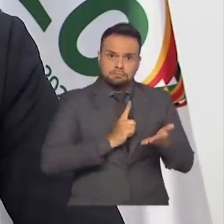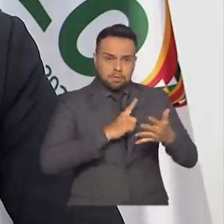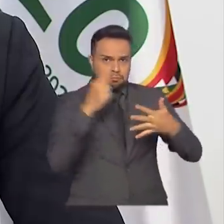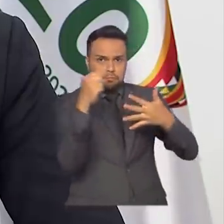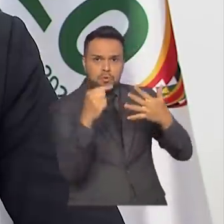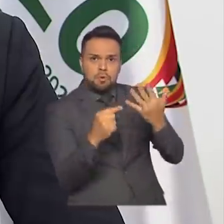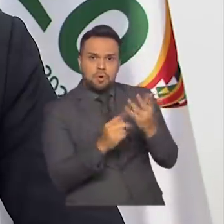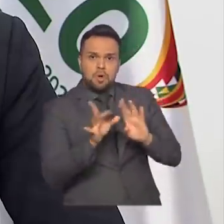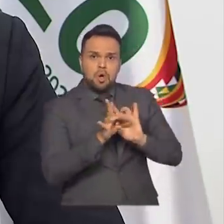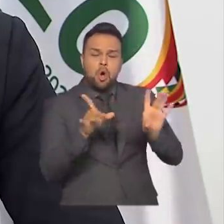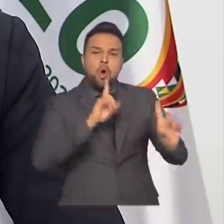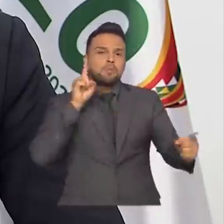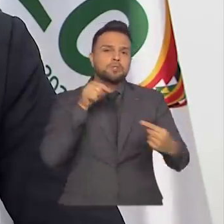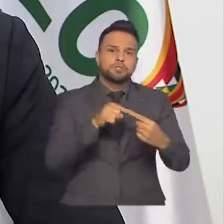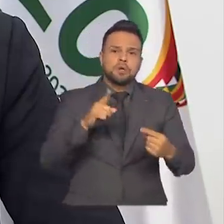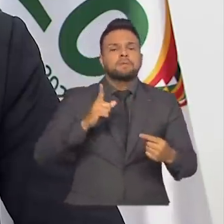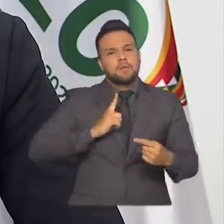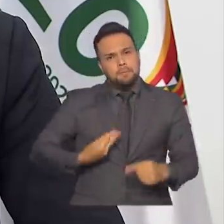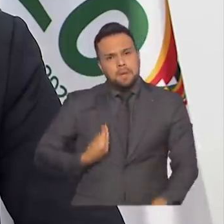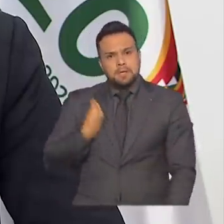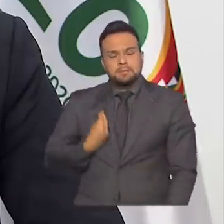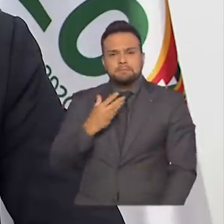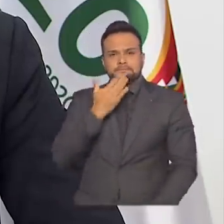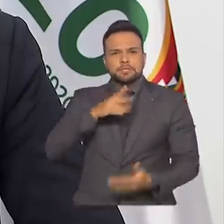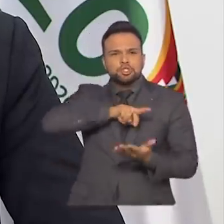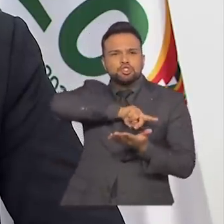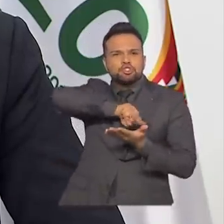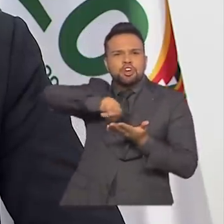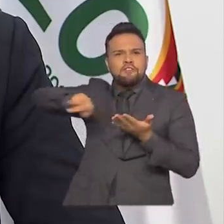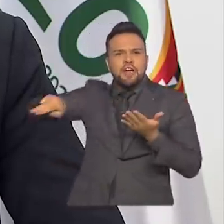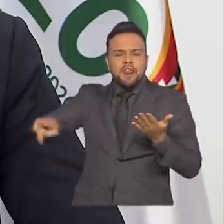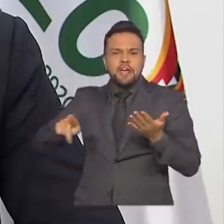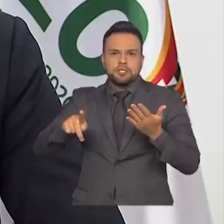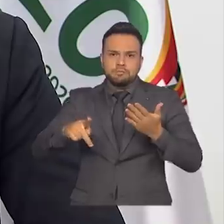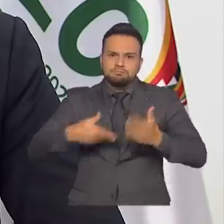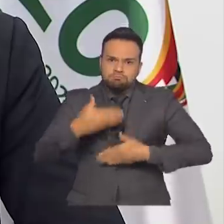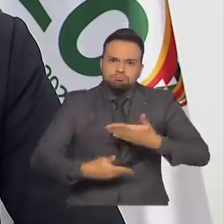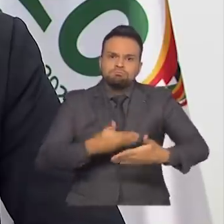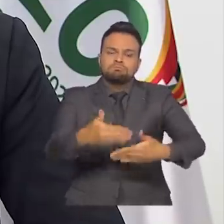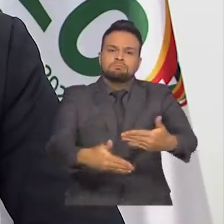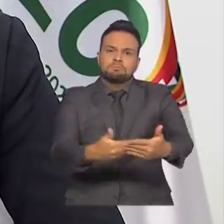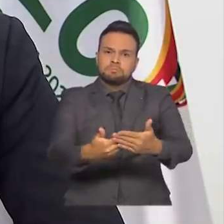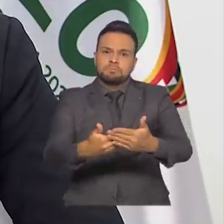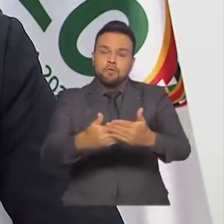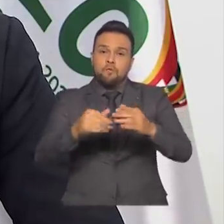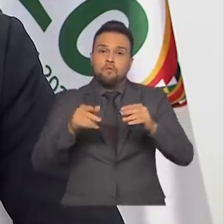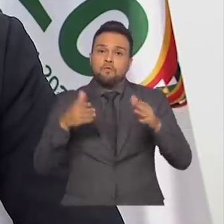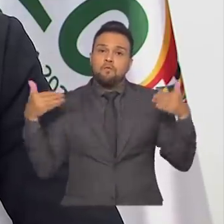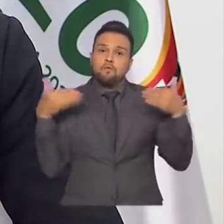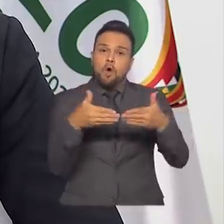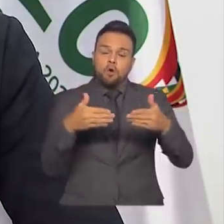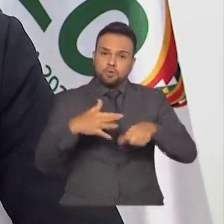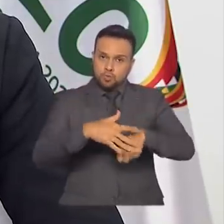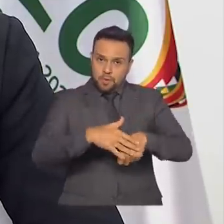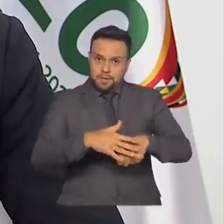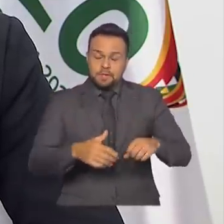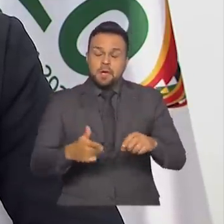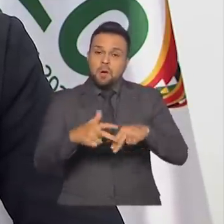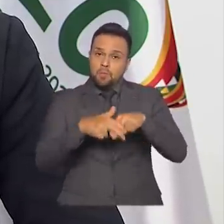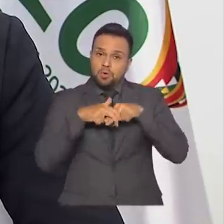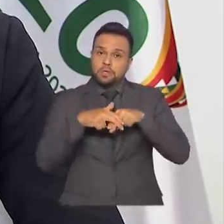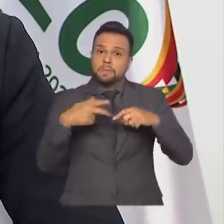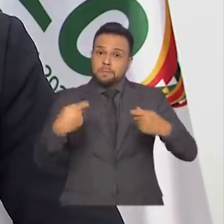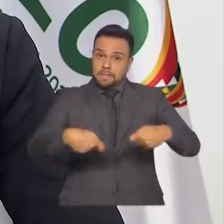que participamos de diferentes iniciativas voltadas ao combate à doença. No entanto, é preciso